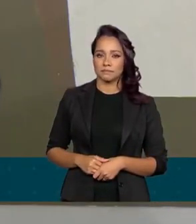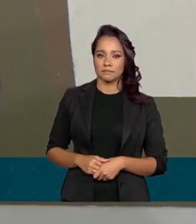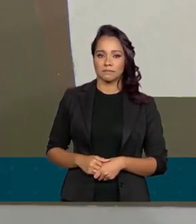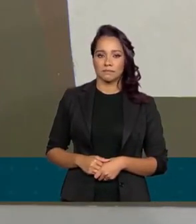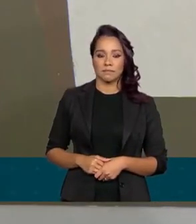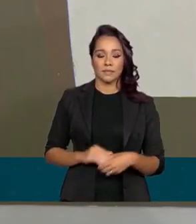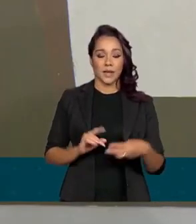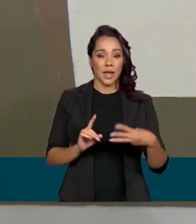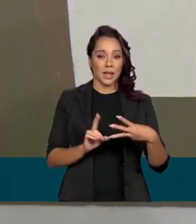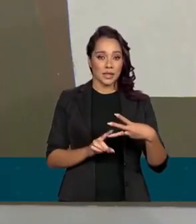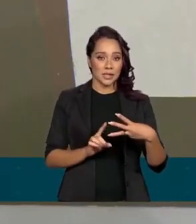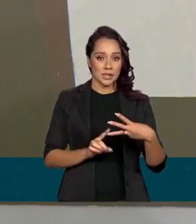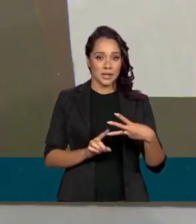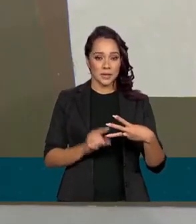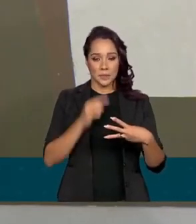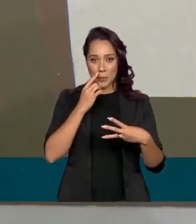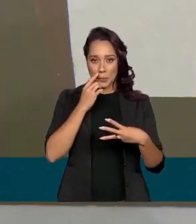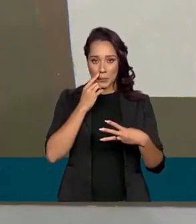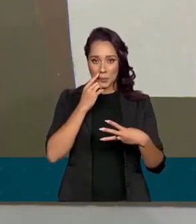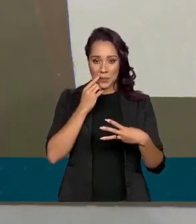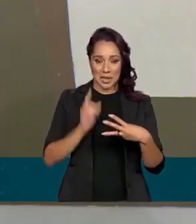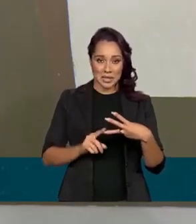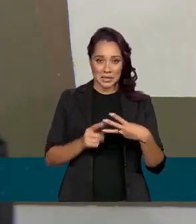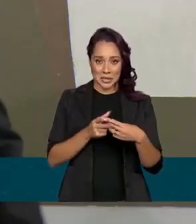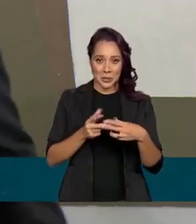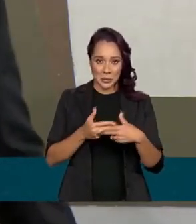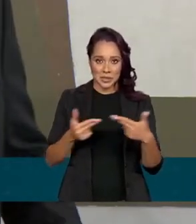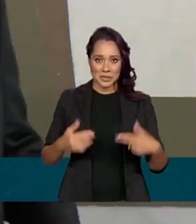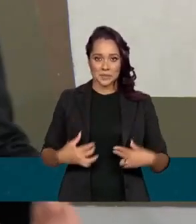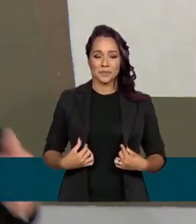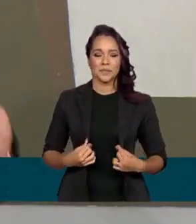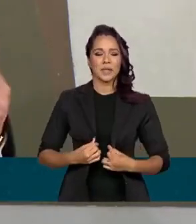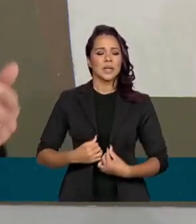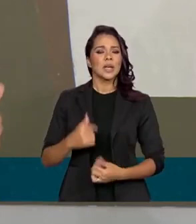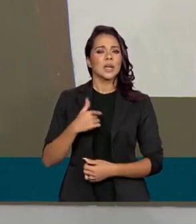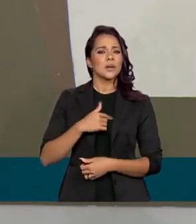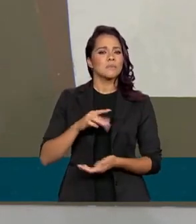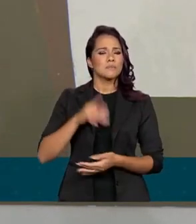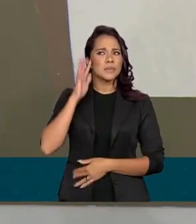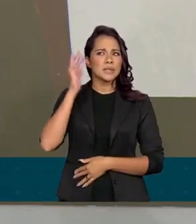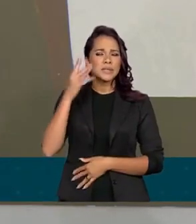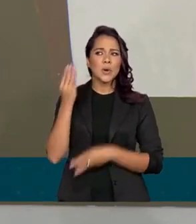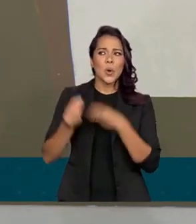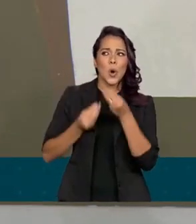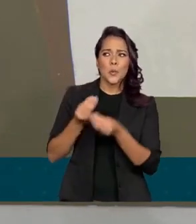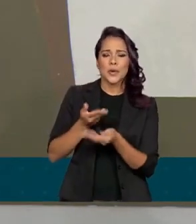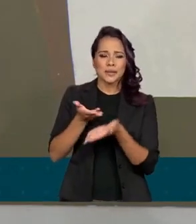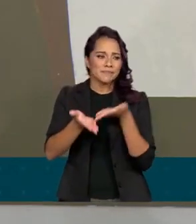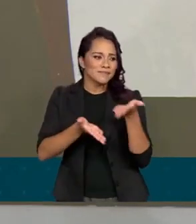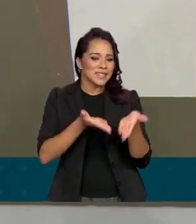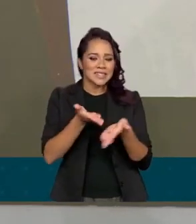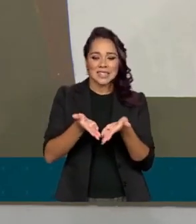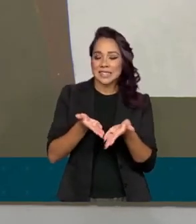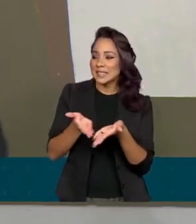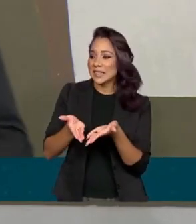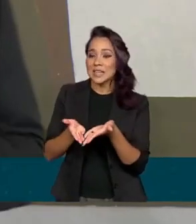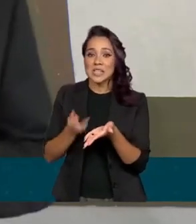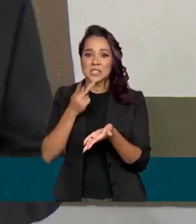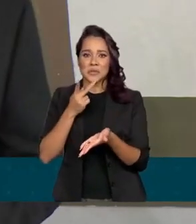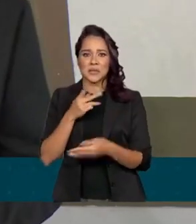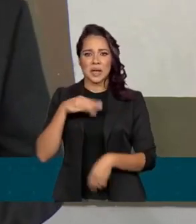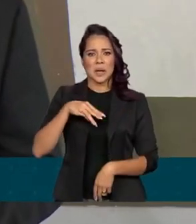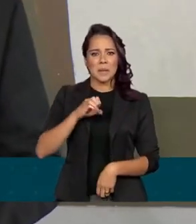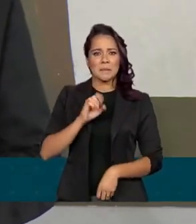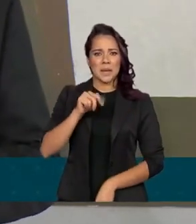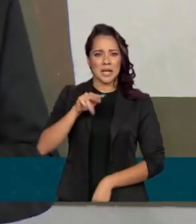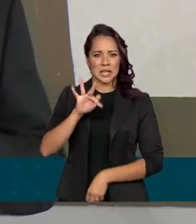A terceira coisa, companheiros e companheiras, eu, na verdade, eu pensei como é que eu ia tratar vocês, se eu ia falar